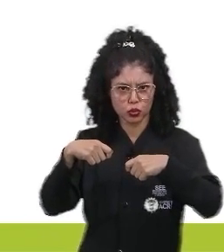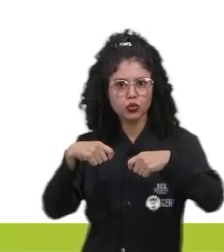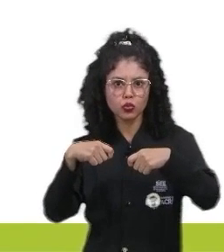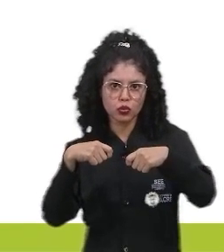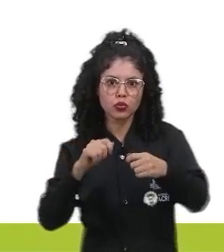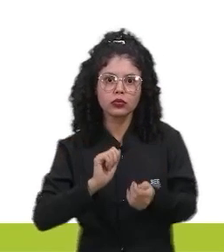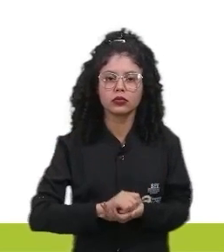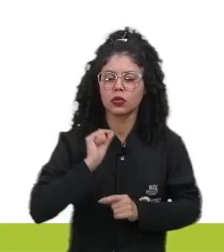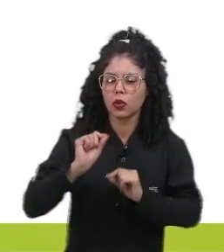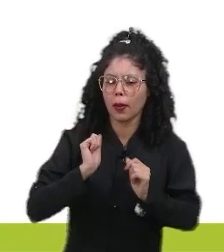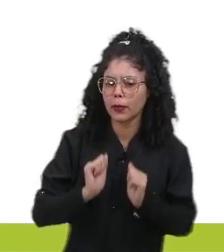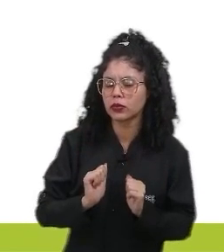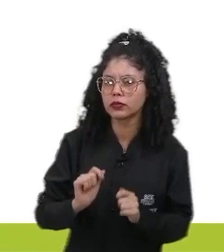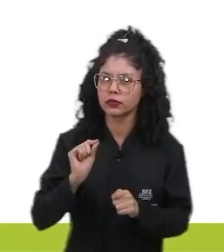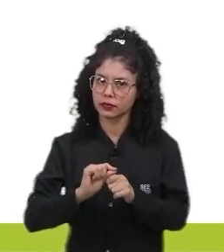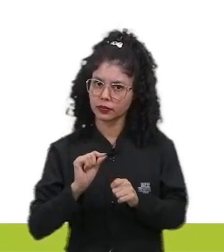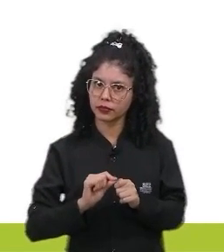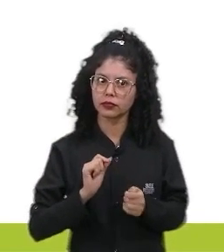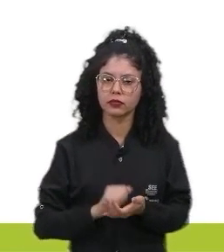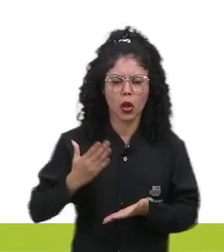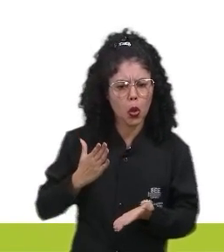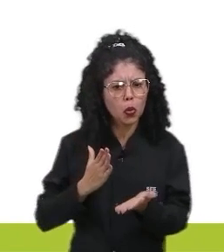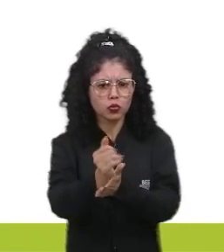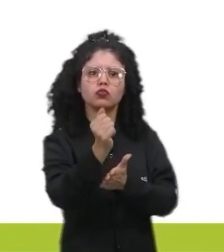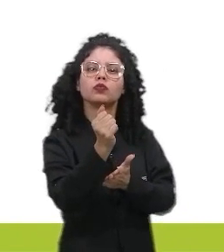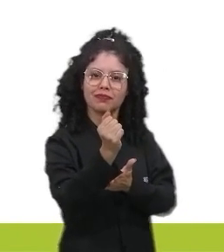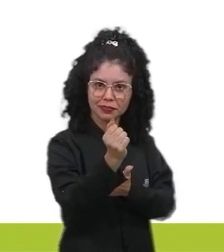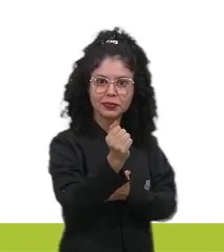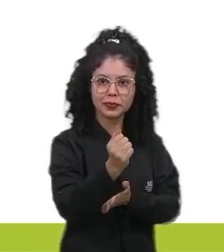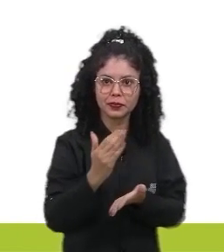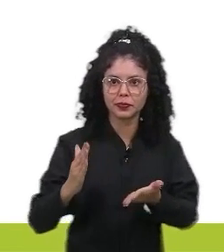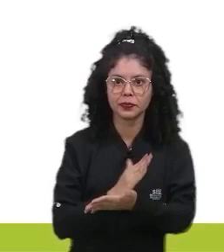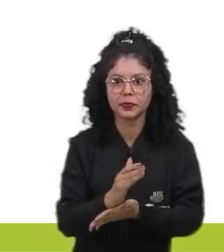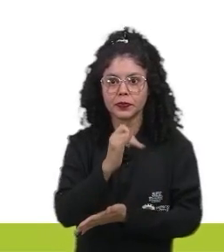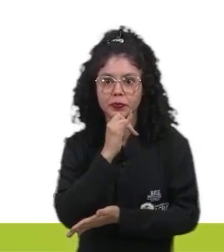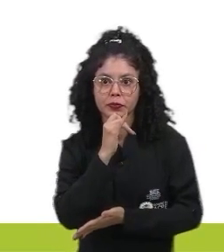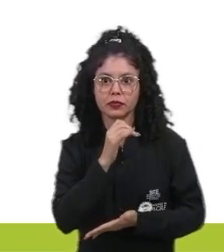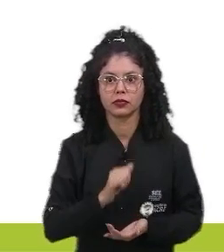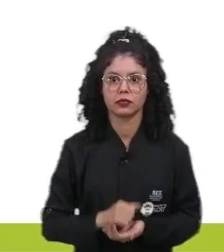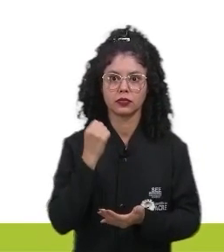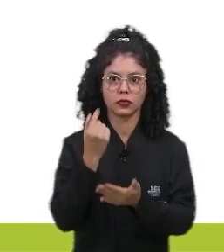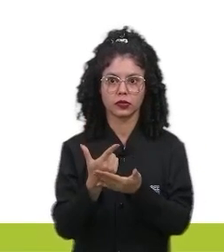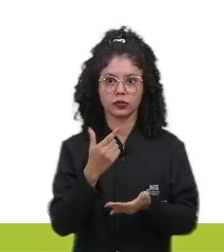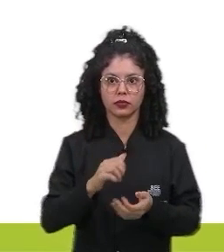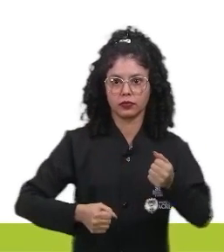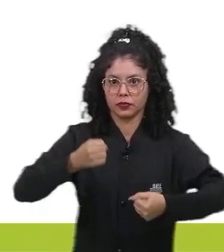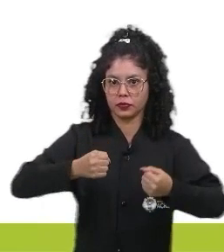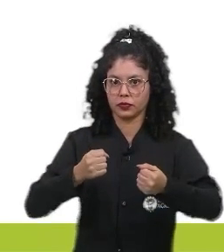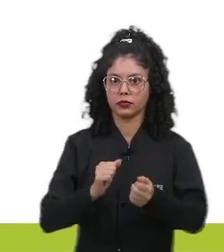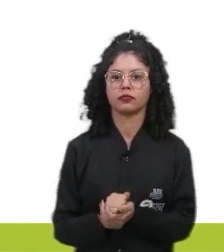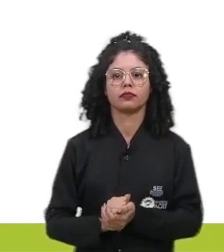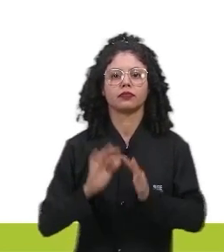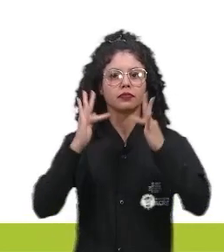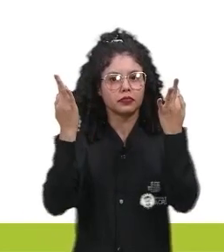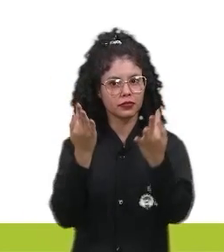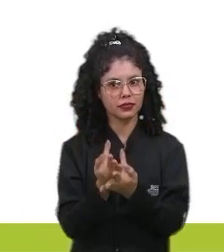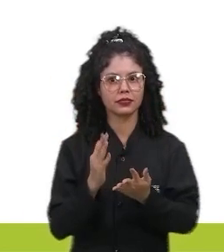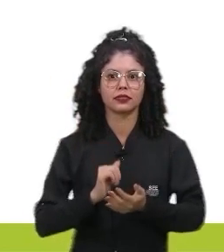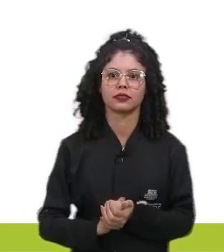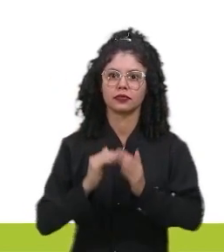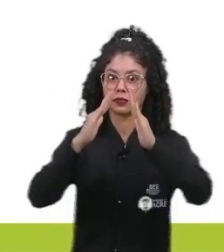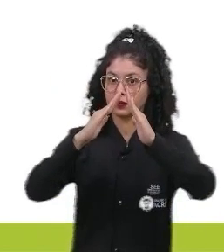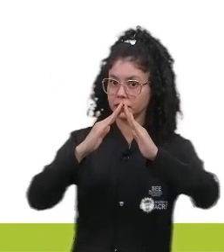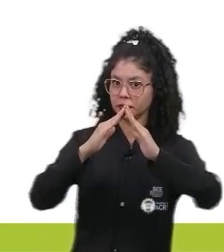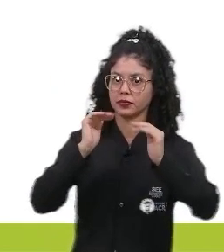galerinha ou seja o que que a gente pode fazer para alcançar aí tem alguns exemplos comprar um carro construir família possuir uma